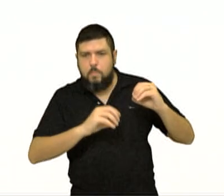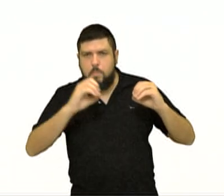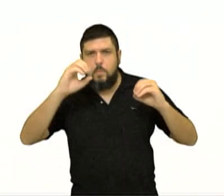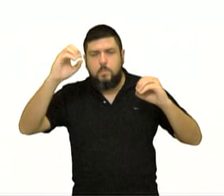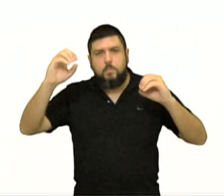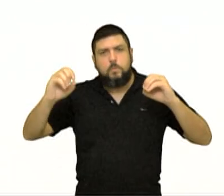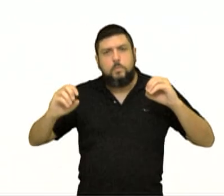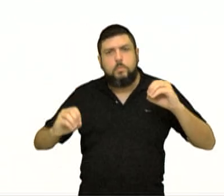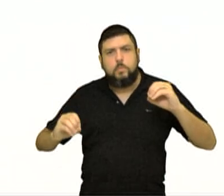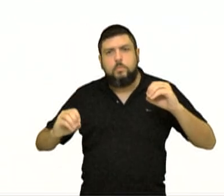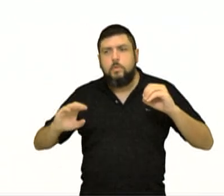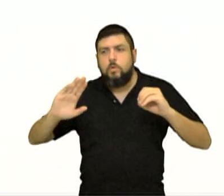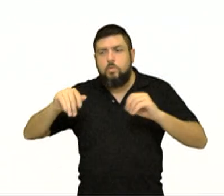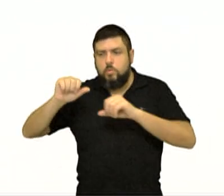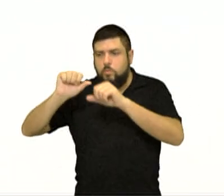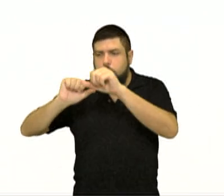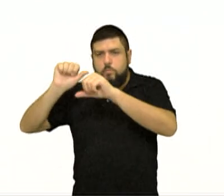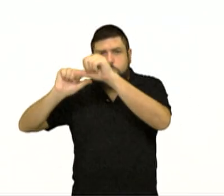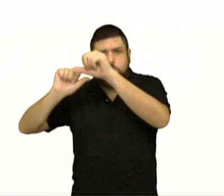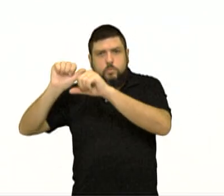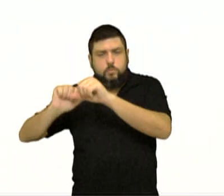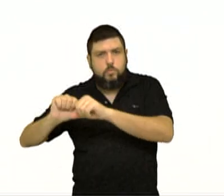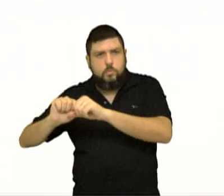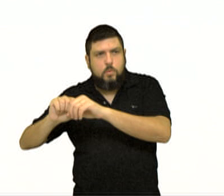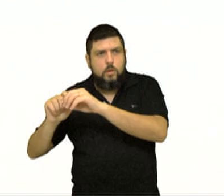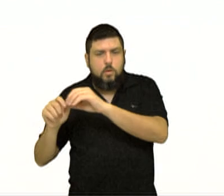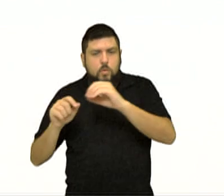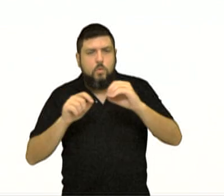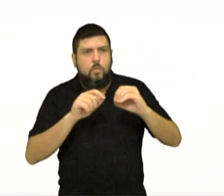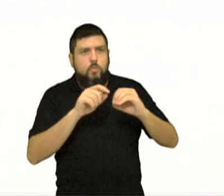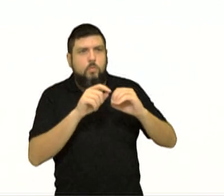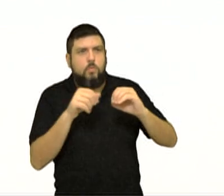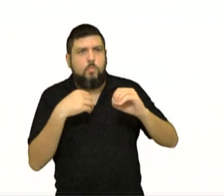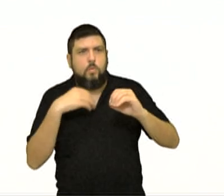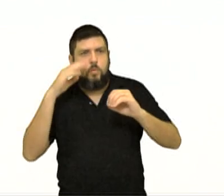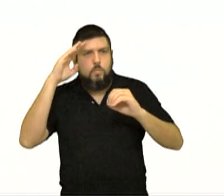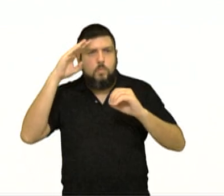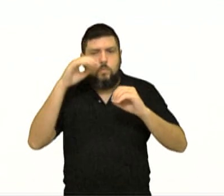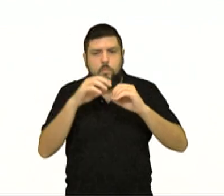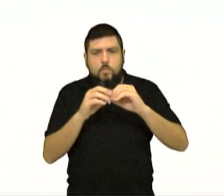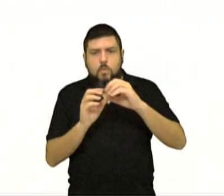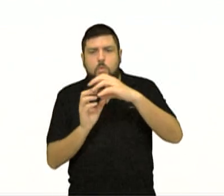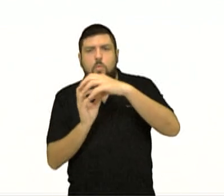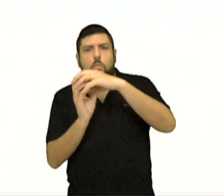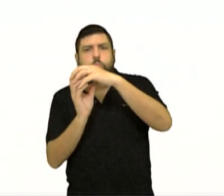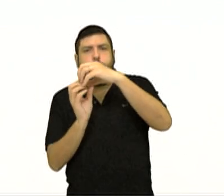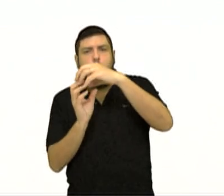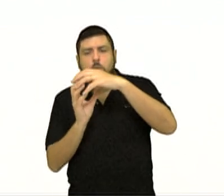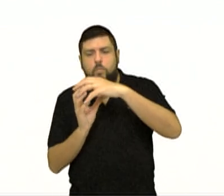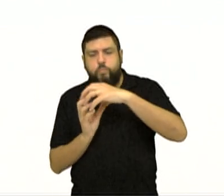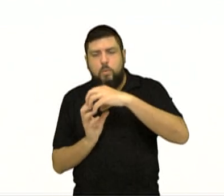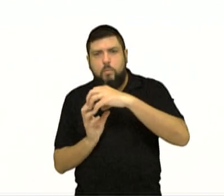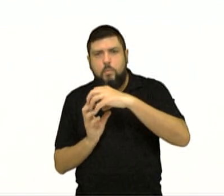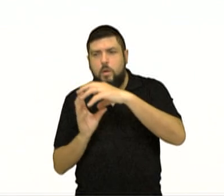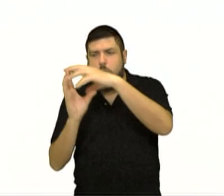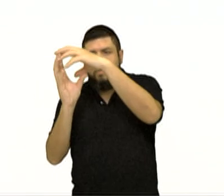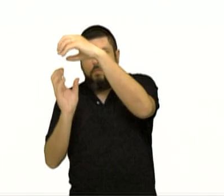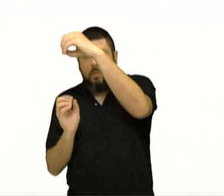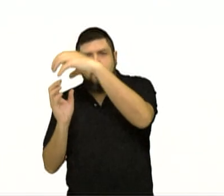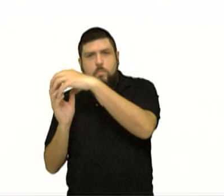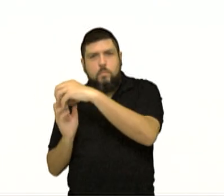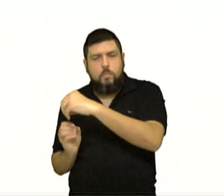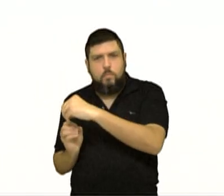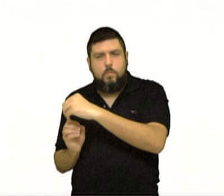já as partes trocadas. Esse aqui é original, que a gente chama de parental, esse também parental. Esses dois são recombinantes ali no